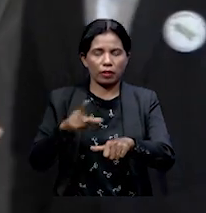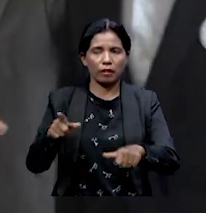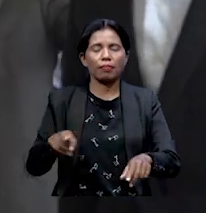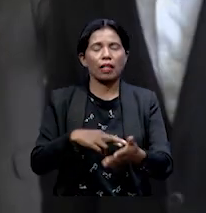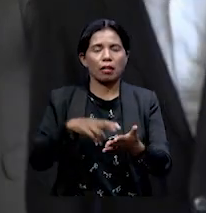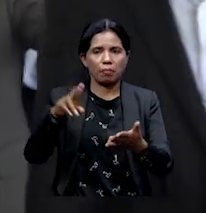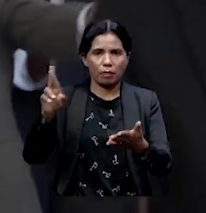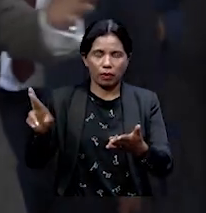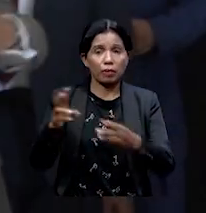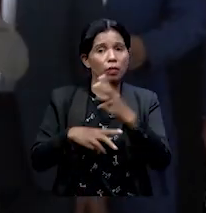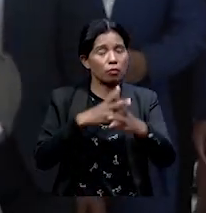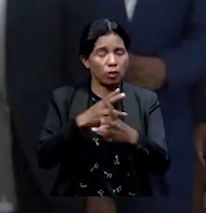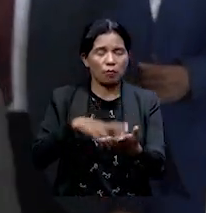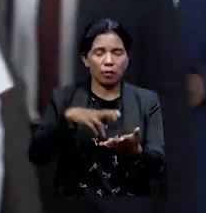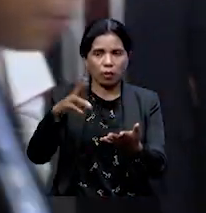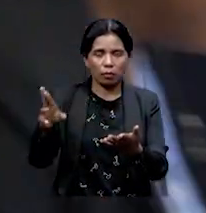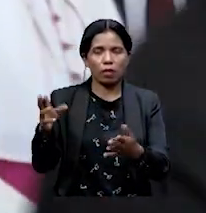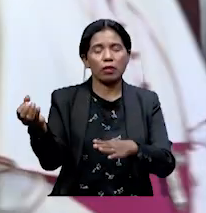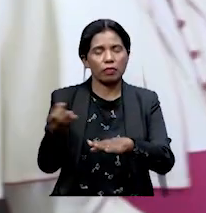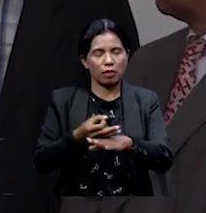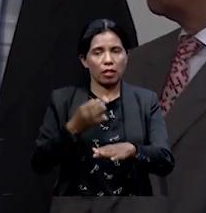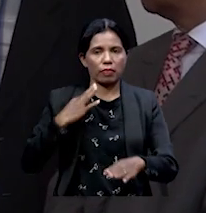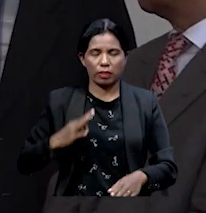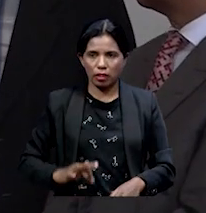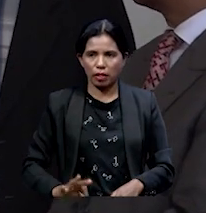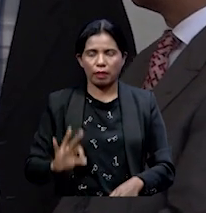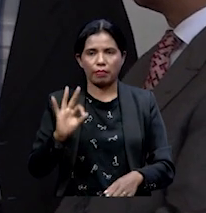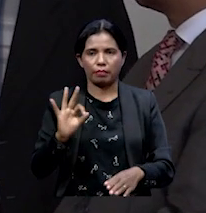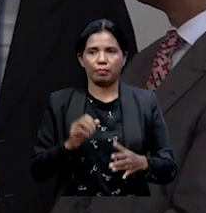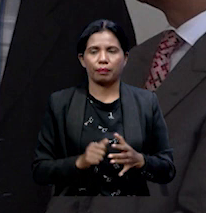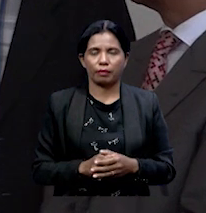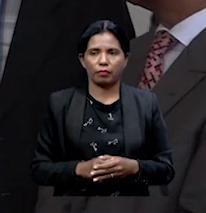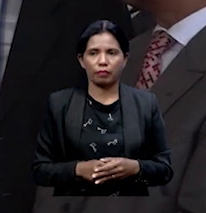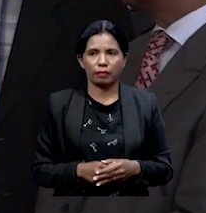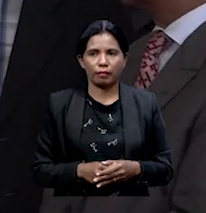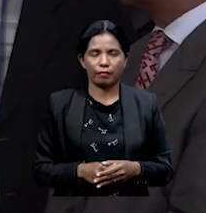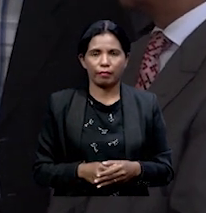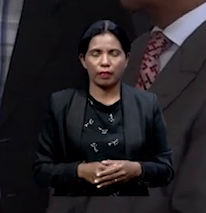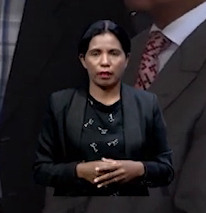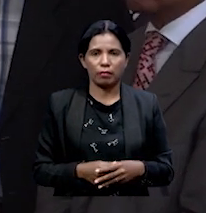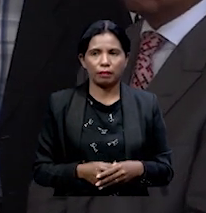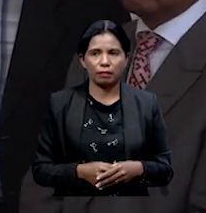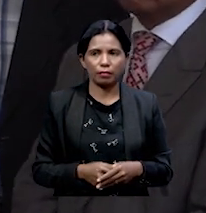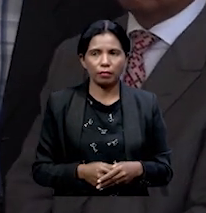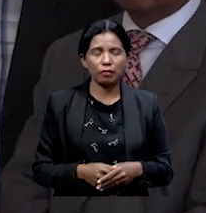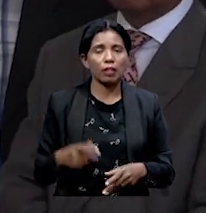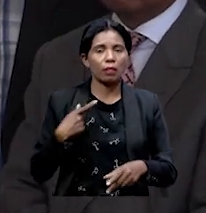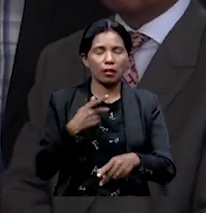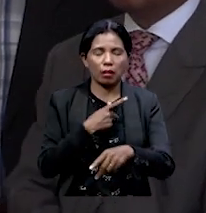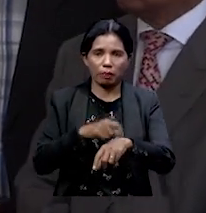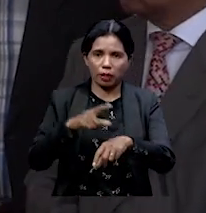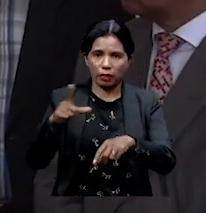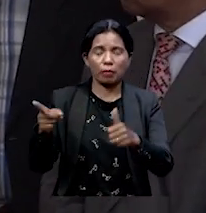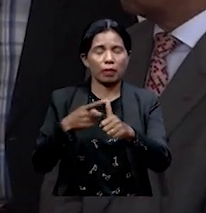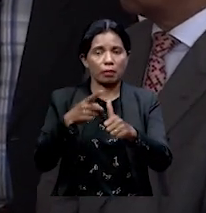halo documento com a fraternidade humana. O que eu esqueci quando falei é mesmo agora. O parlamento é o primeiro parlamento